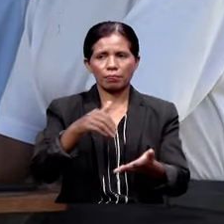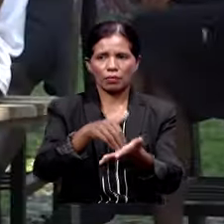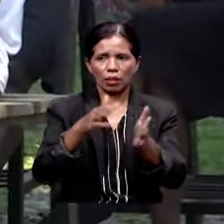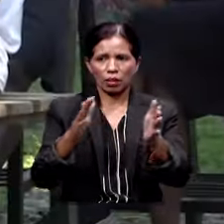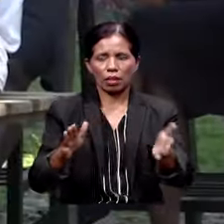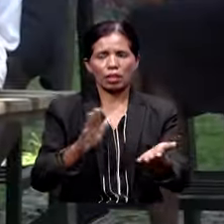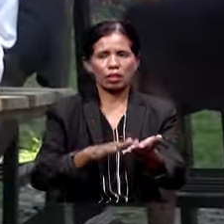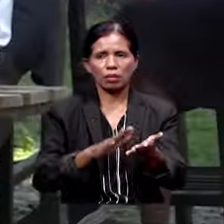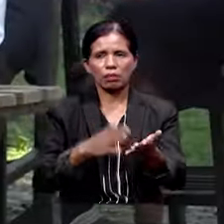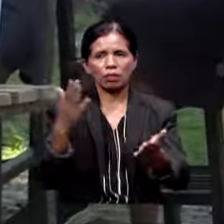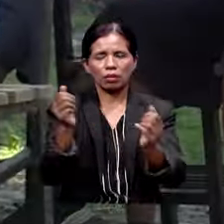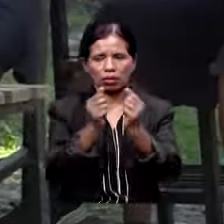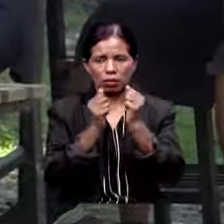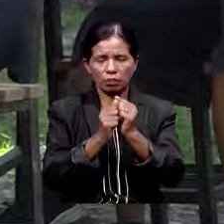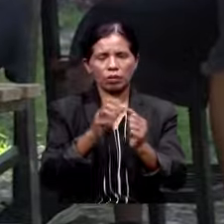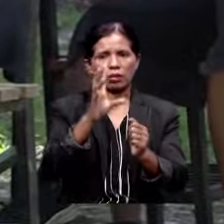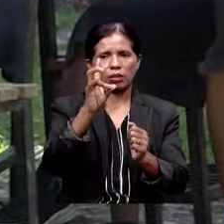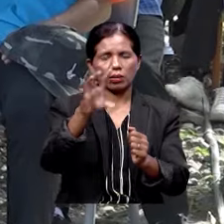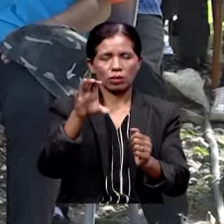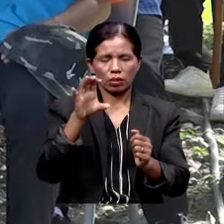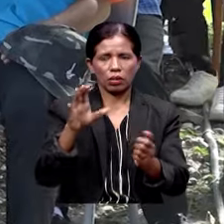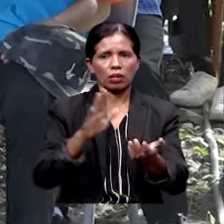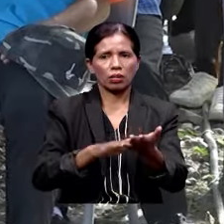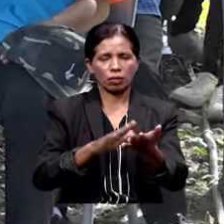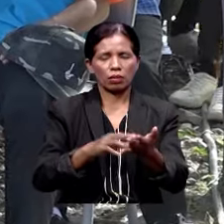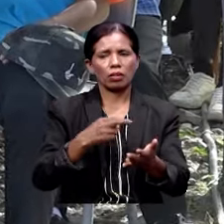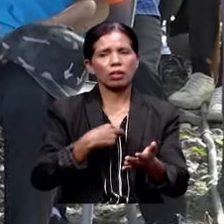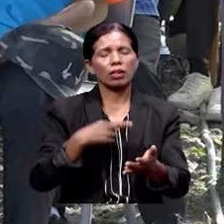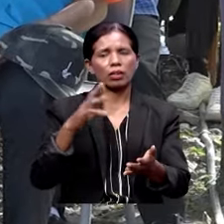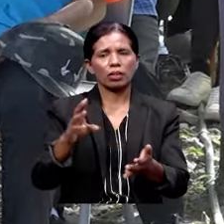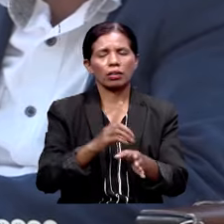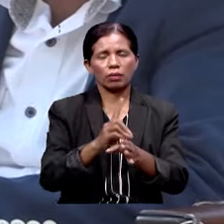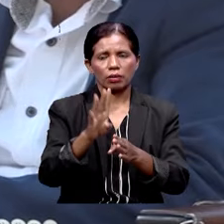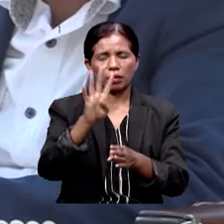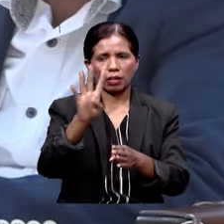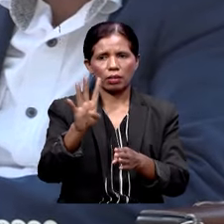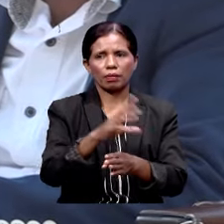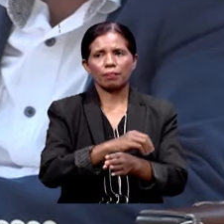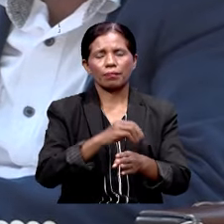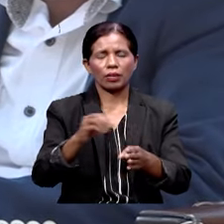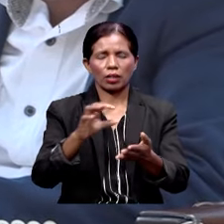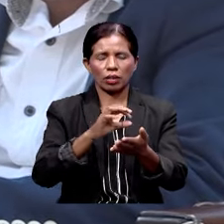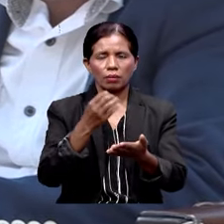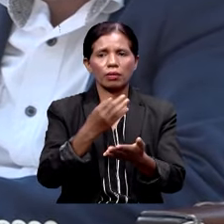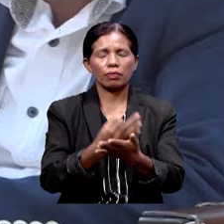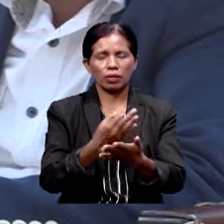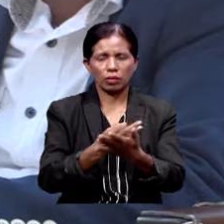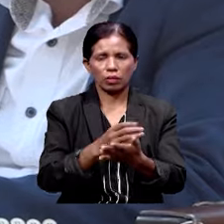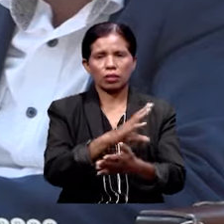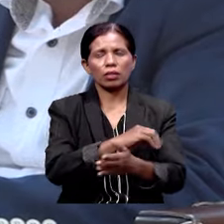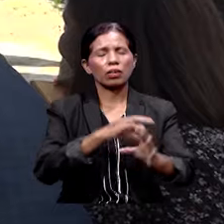e a escola refere a muito cato situ no escola nerasic e a departamento hat anesan contabilidade